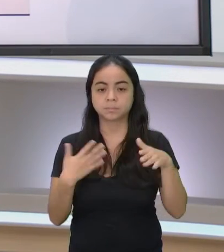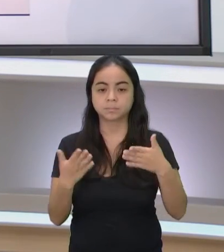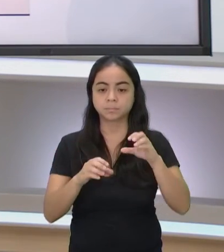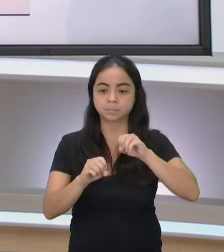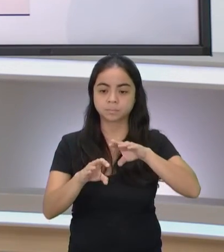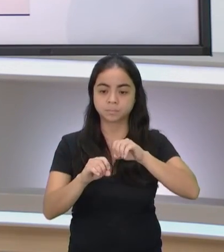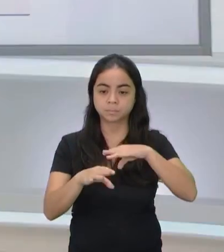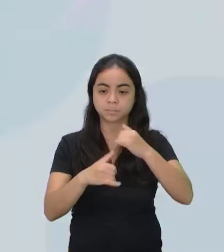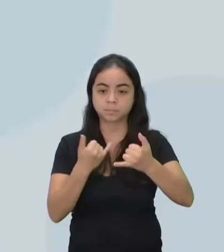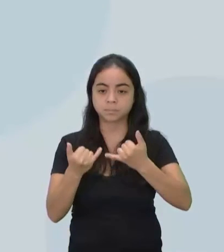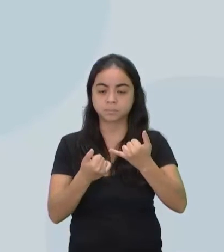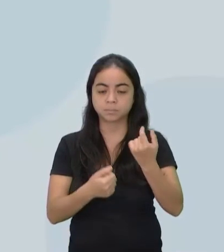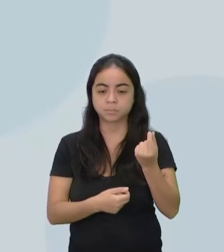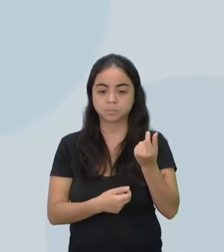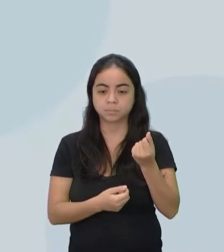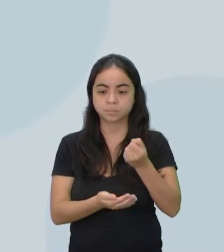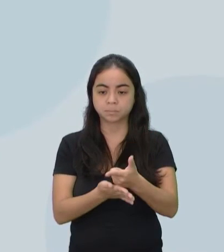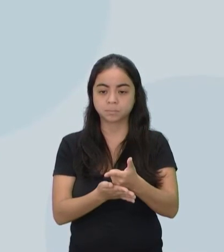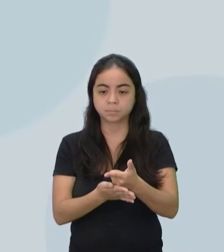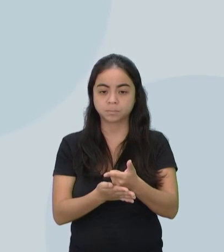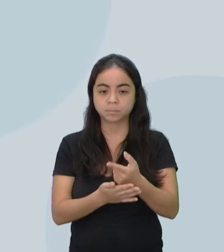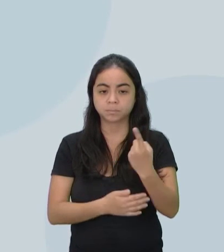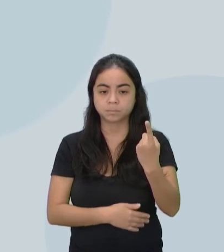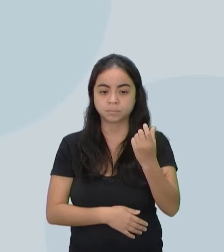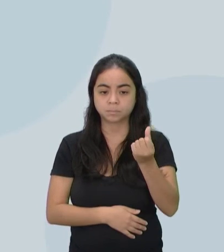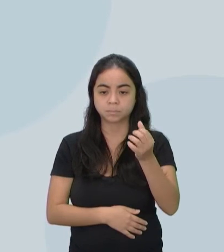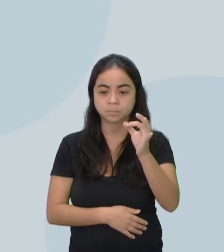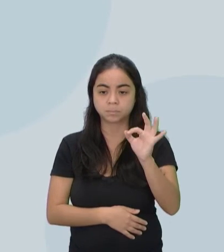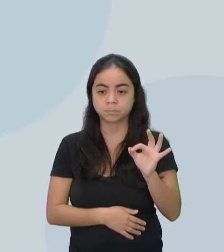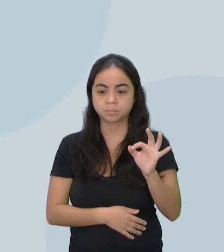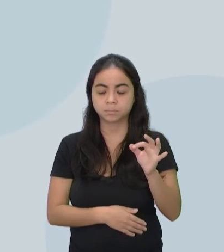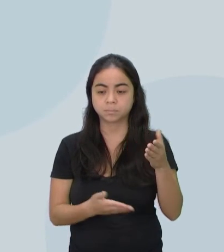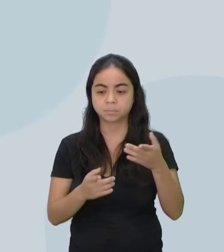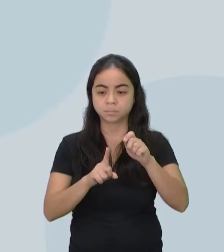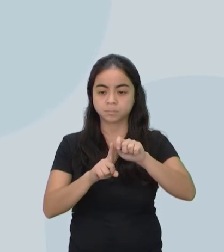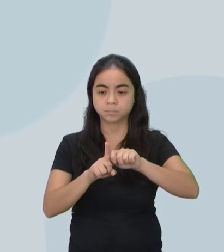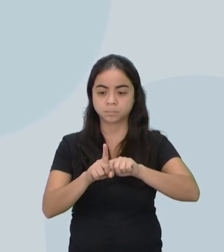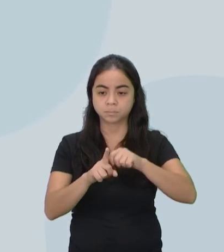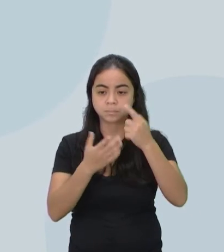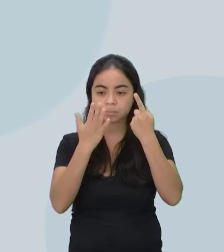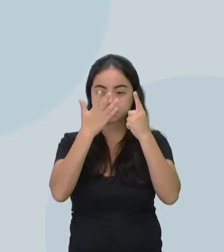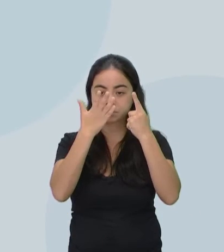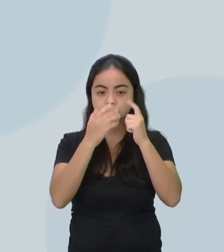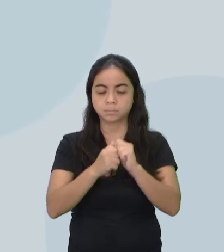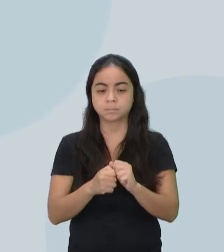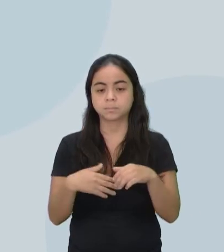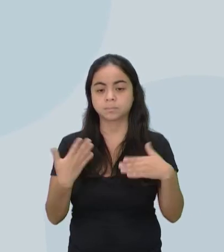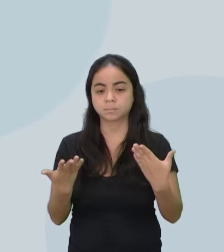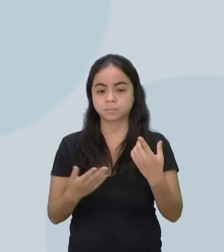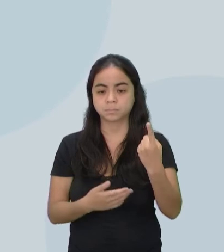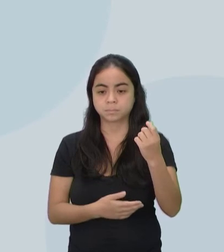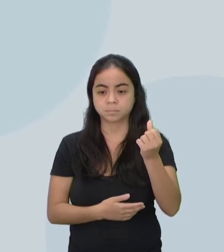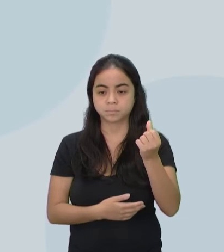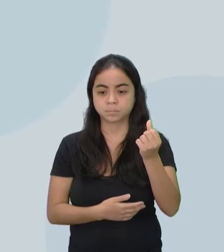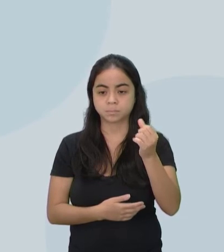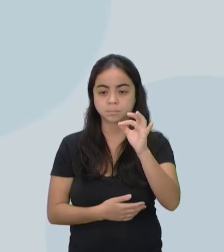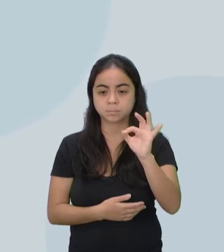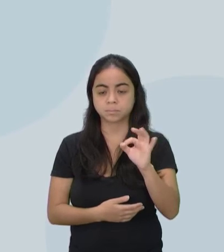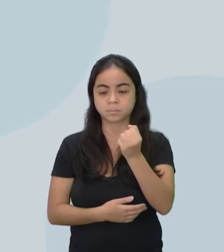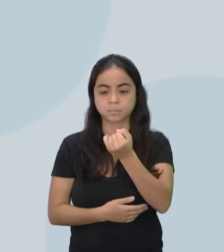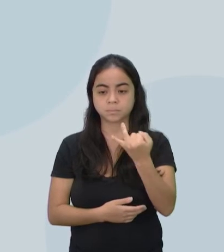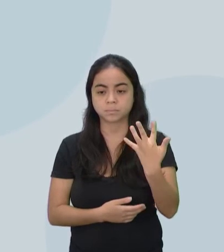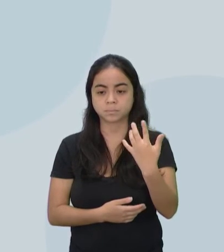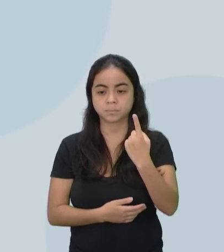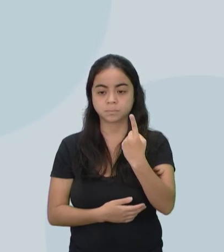aí, essa família gastou aí 16% este mês de fevereiro. Então, 16% de R$1.000